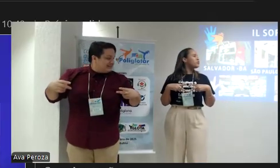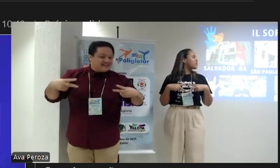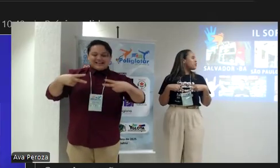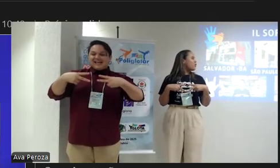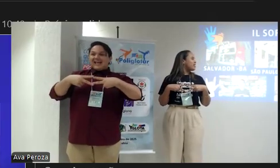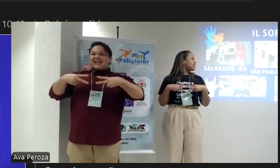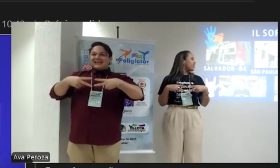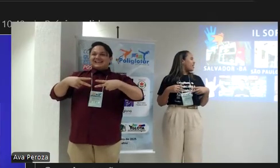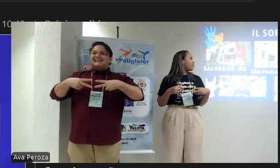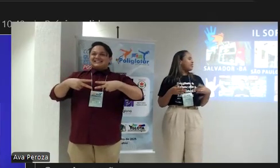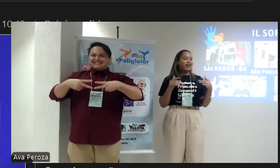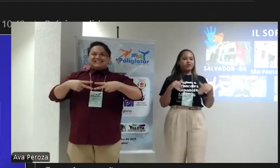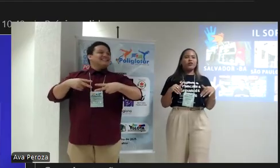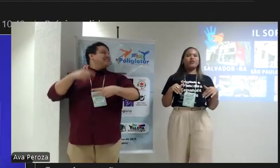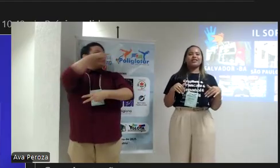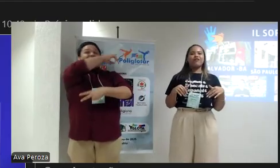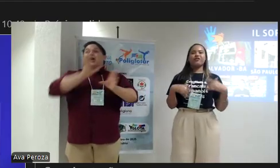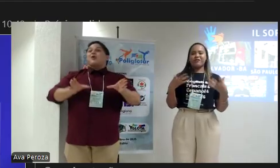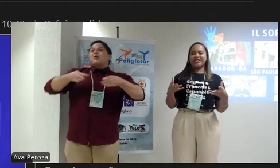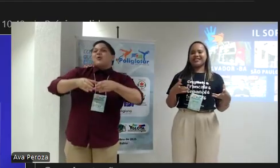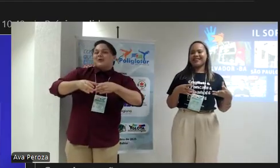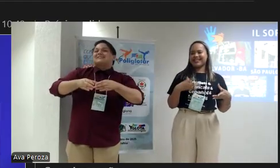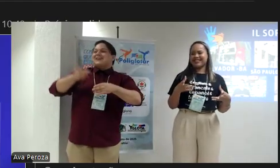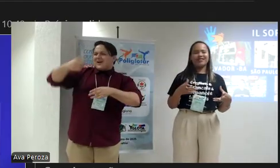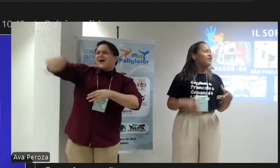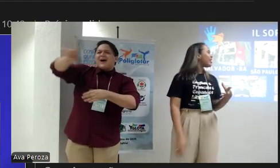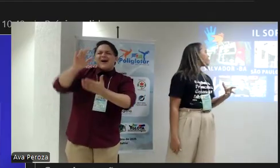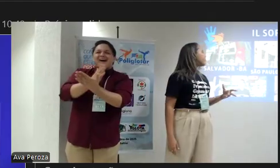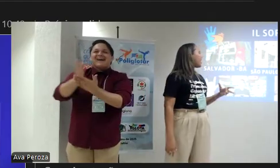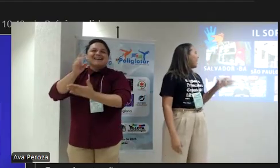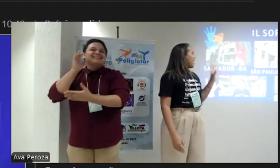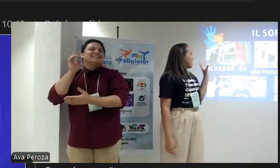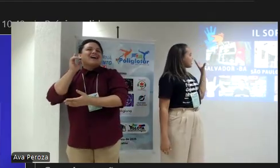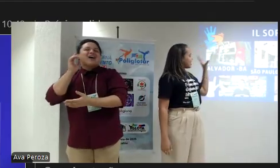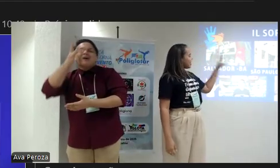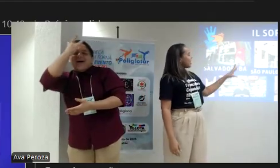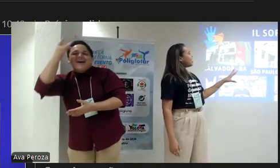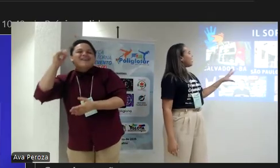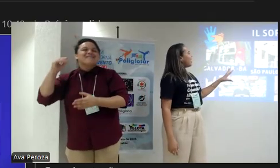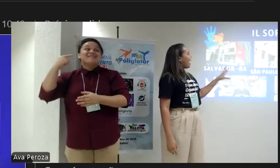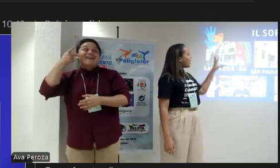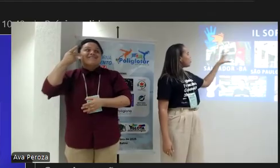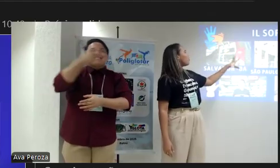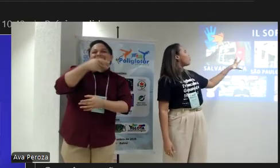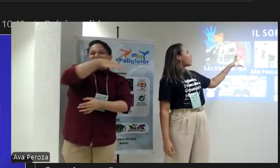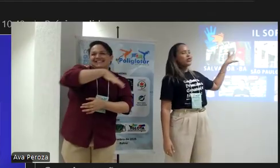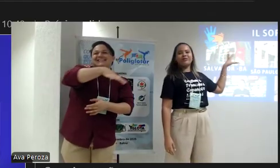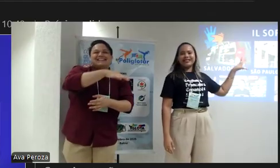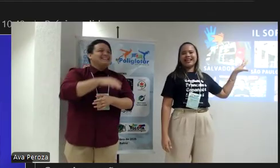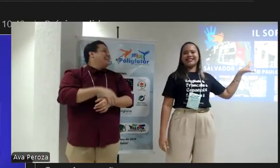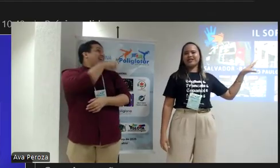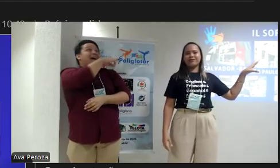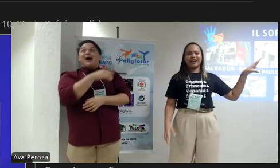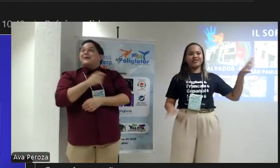algumas pessoas daqui do Poliglotar foram conhecer na sexta-feira. E essa gelateria, além do nome, que eu acho